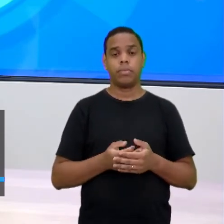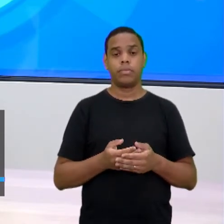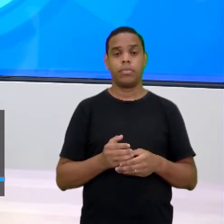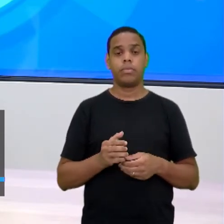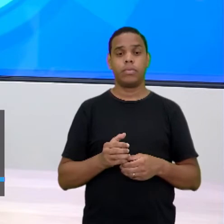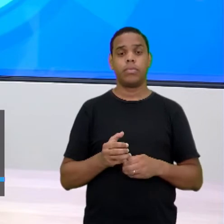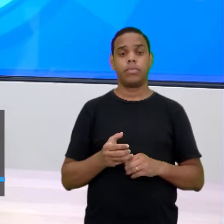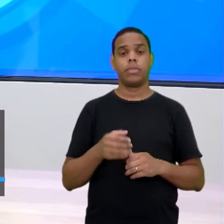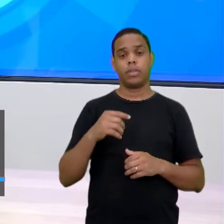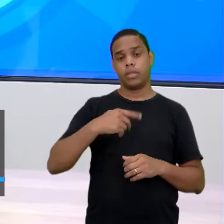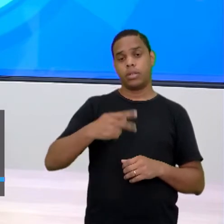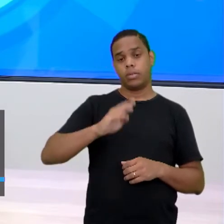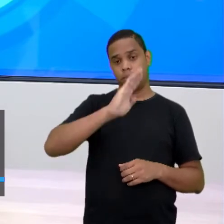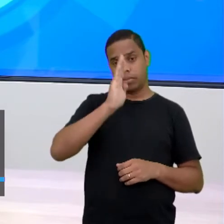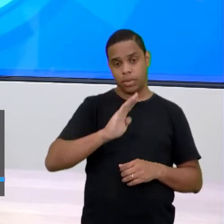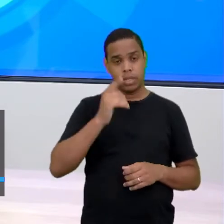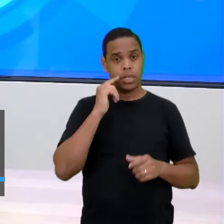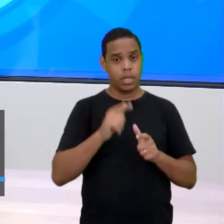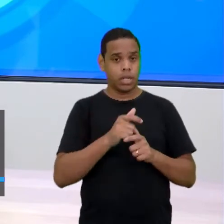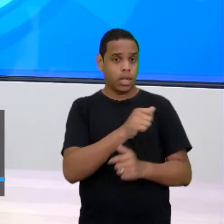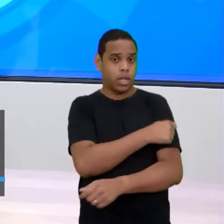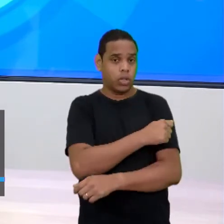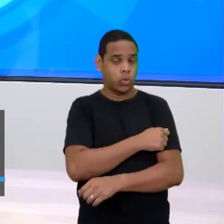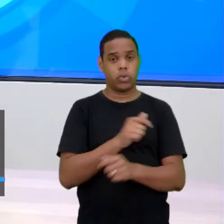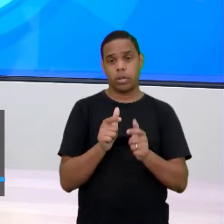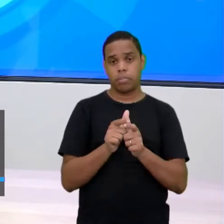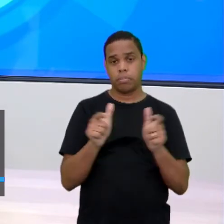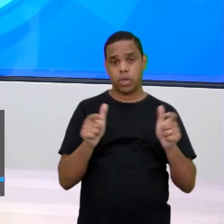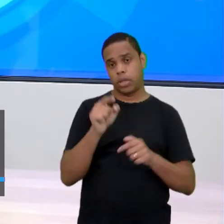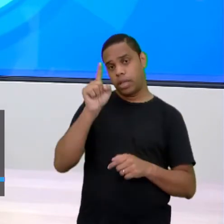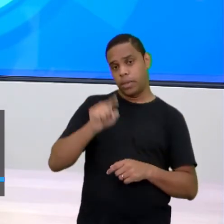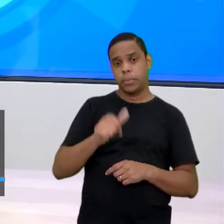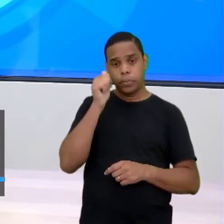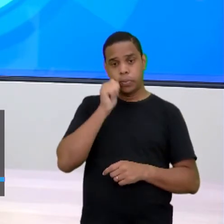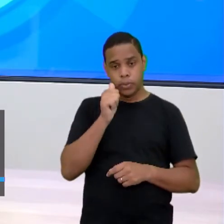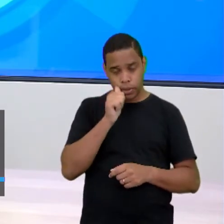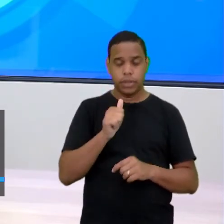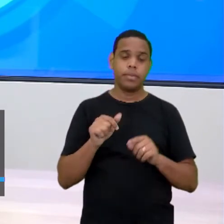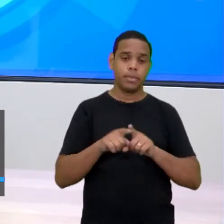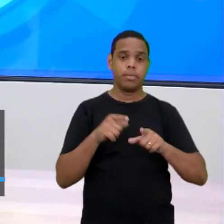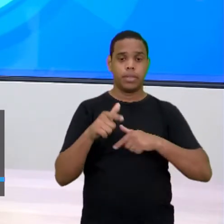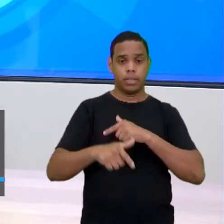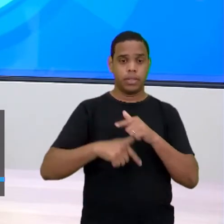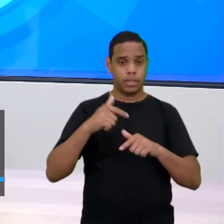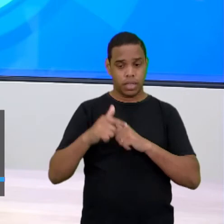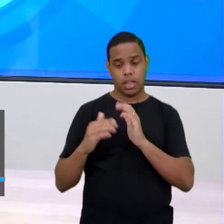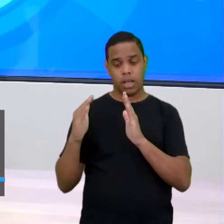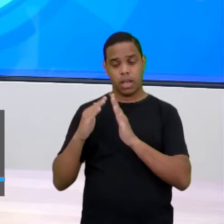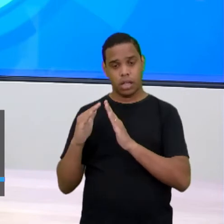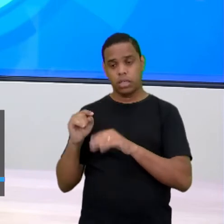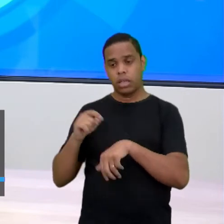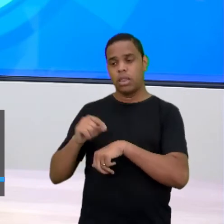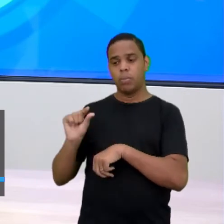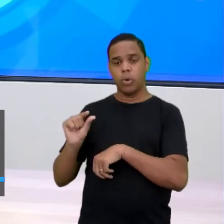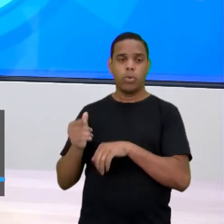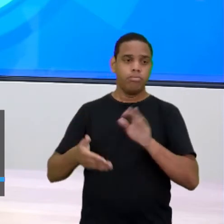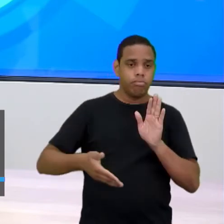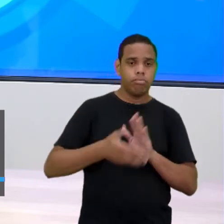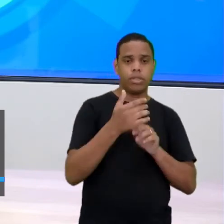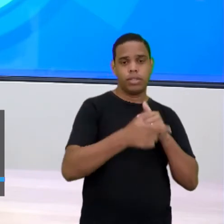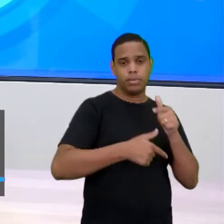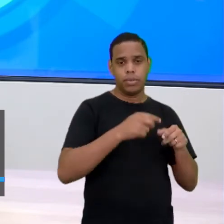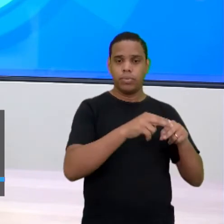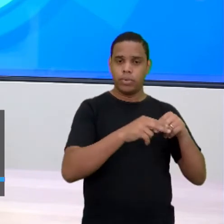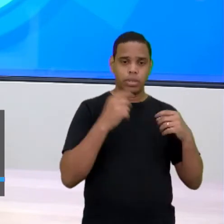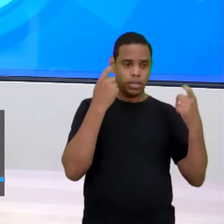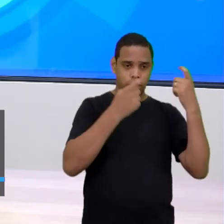dos estudantes aqui no Brasil são de mulheres, né? Elas estão trabalhando, então elas estão ficando menos tempo em casa e a tendência é se